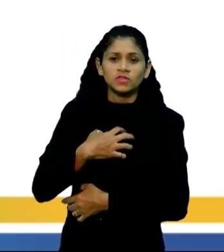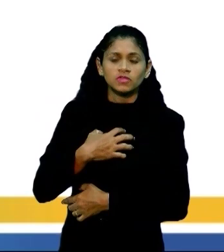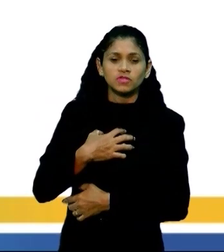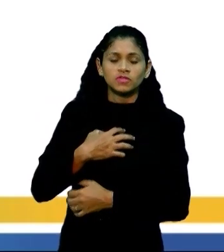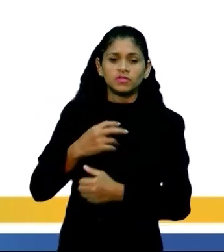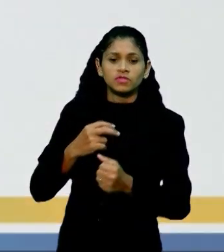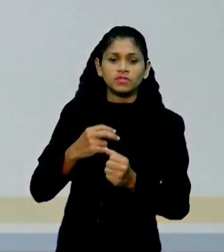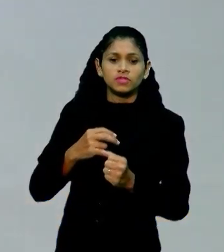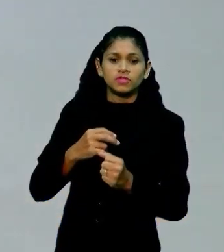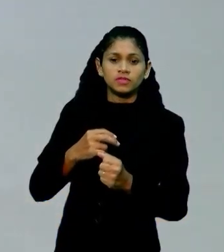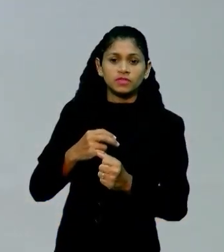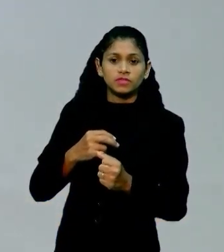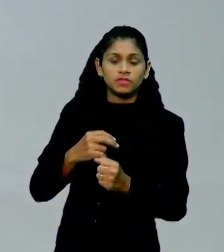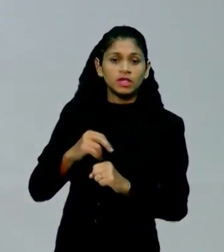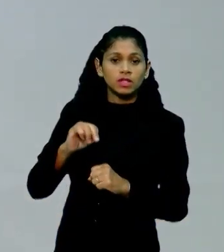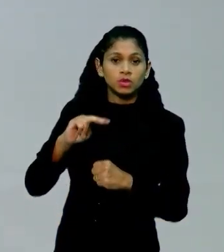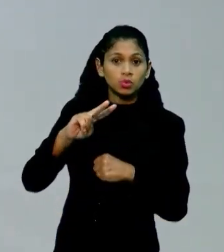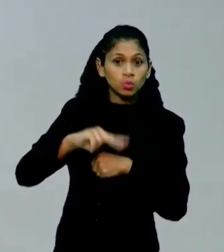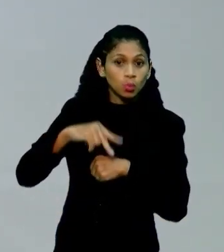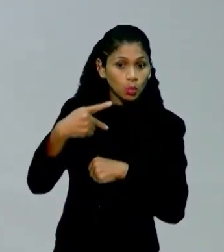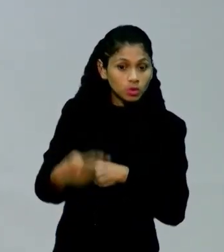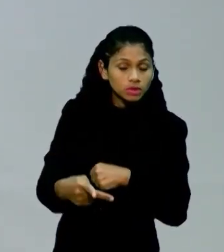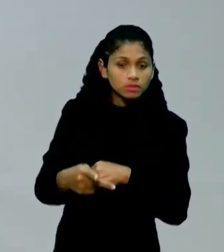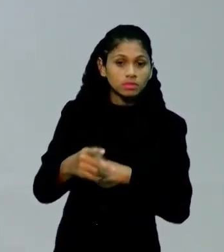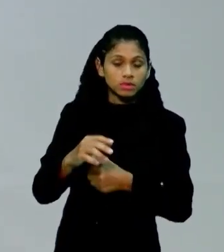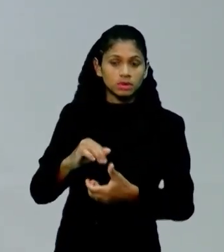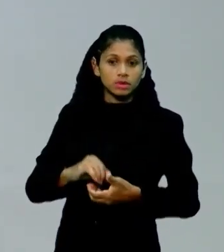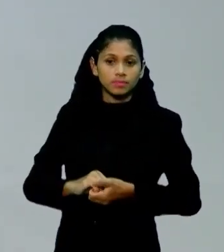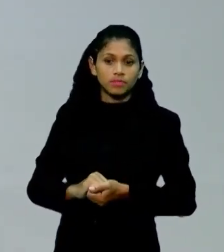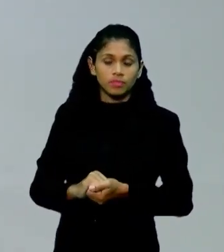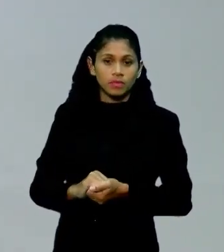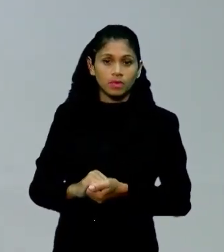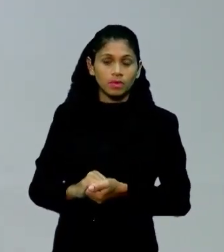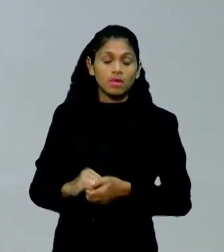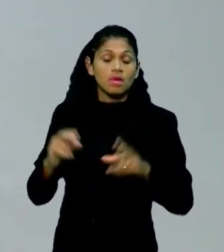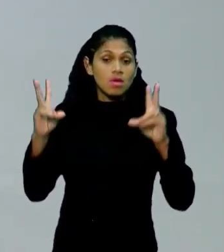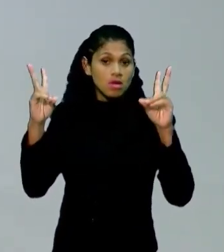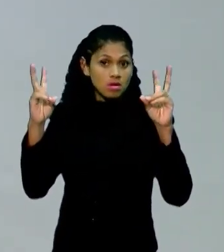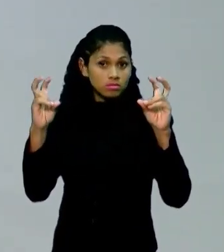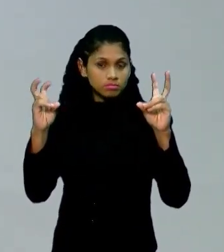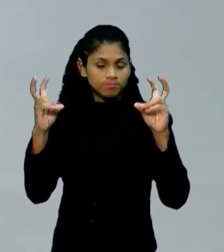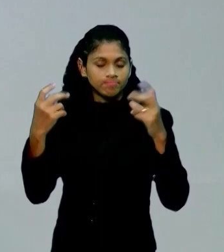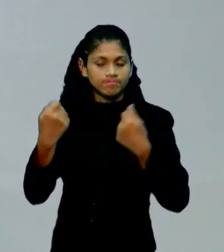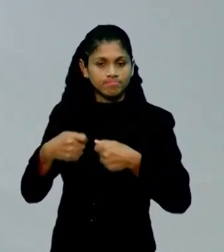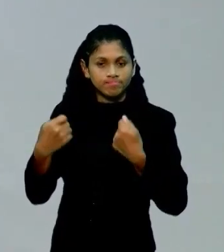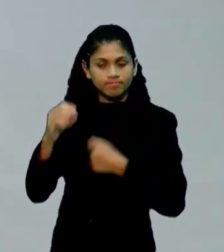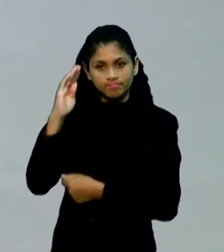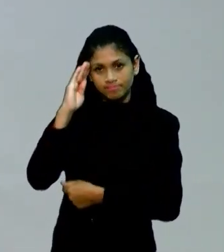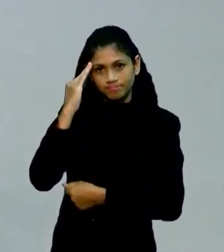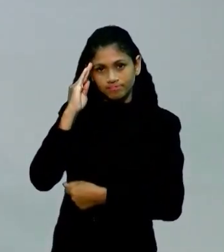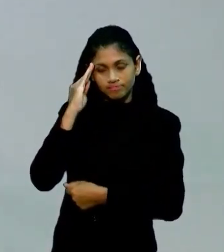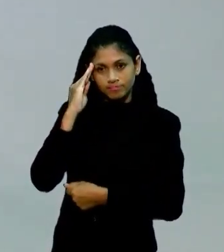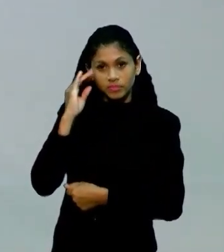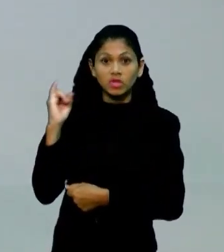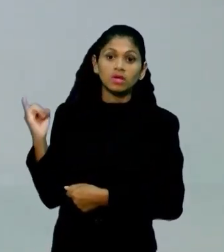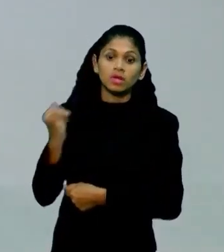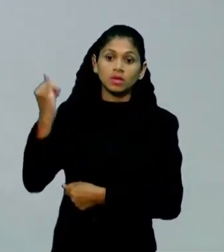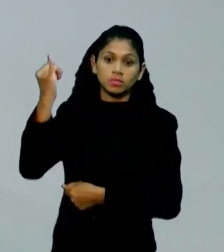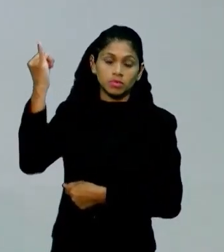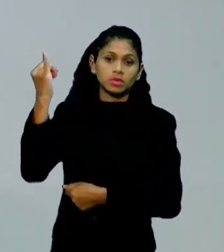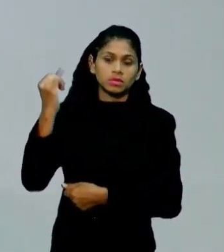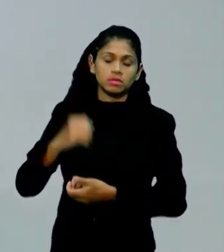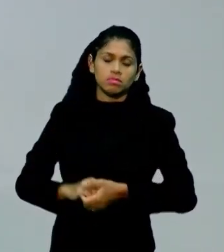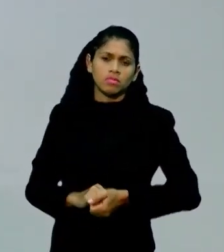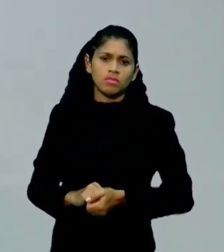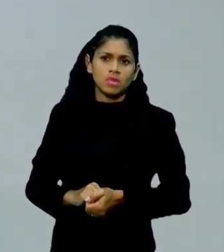problematização que que é isso aqui é quando a gente for pegar um tema a gente tem que entender a relevância por exemplo a importância da atividade física